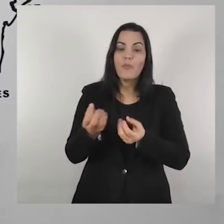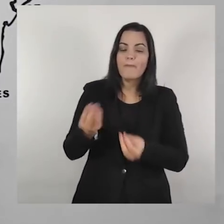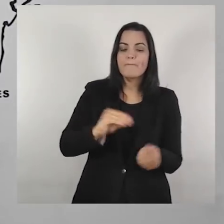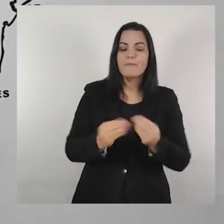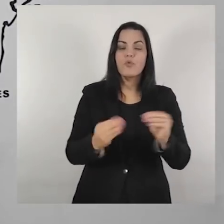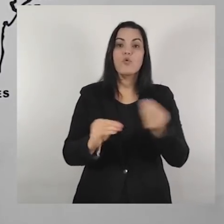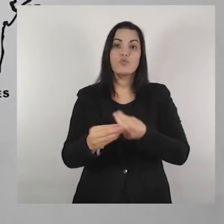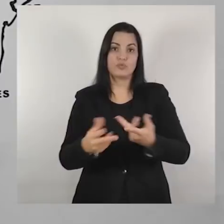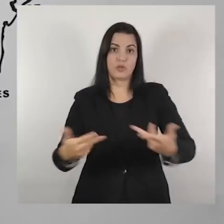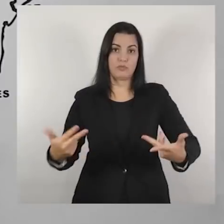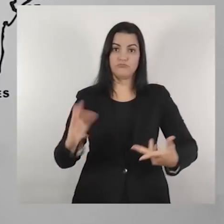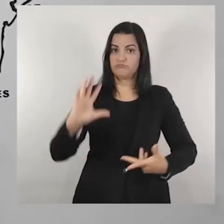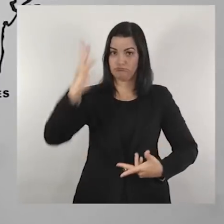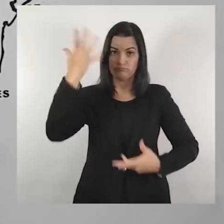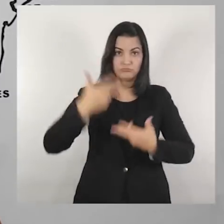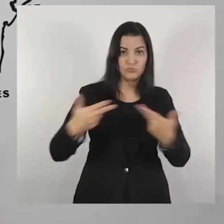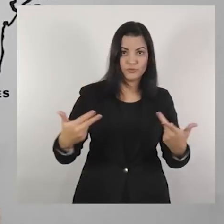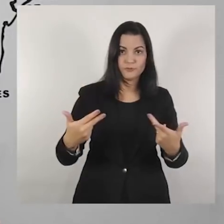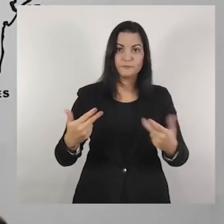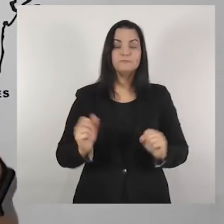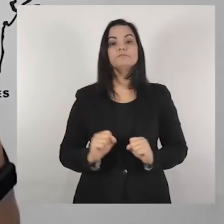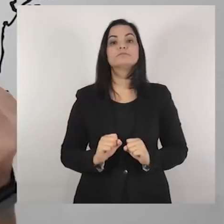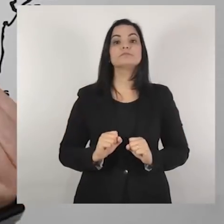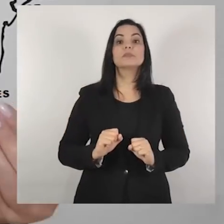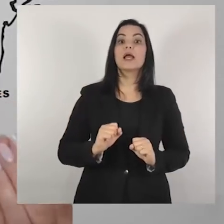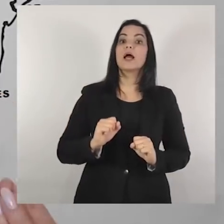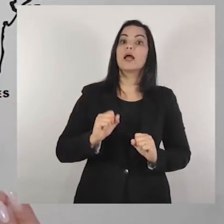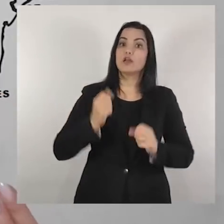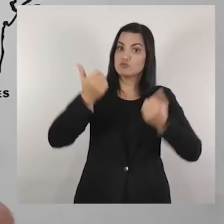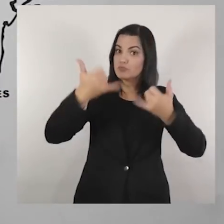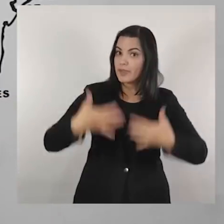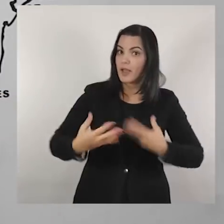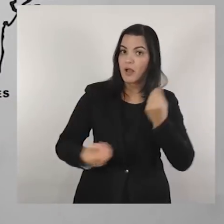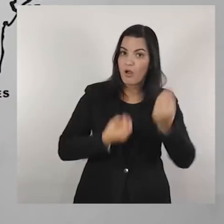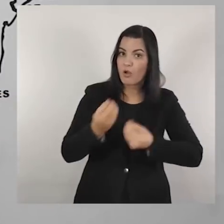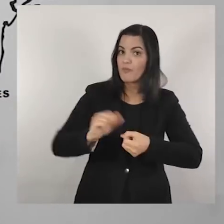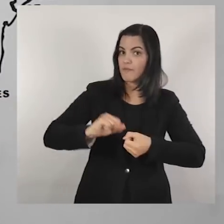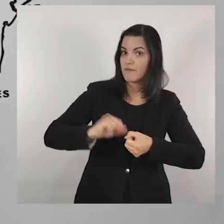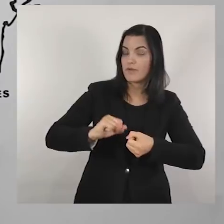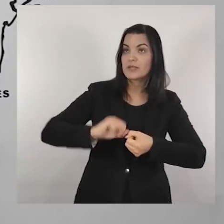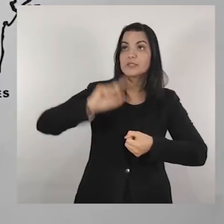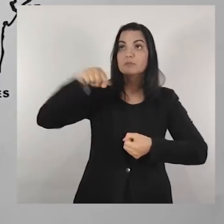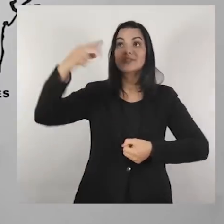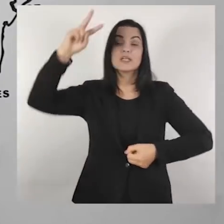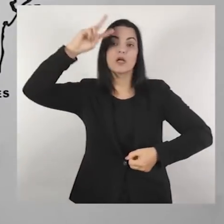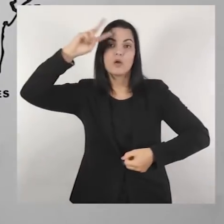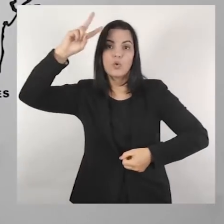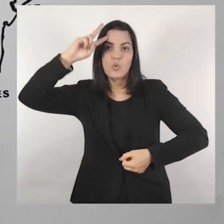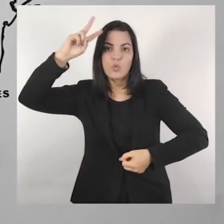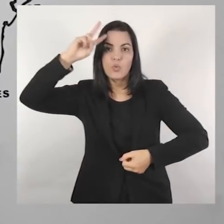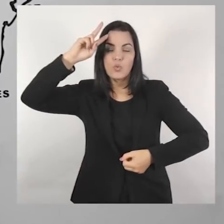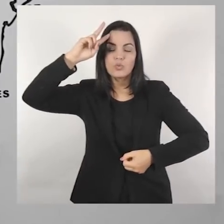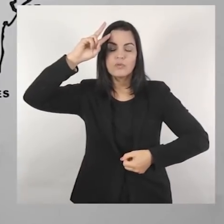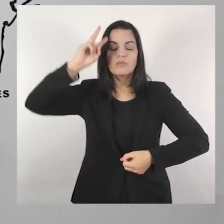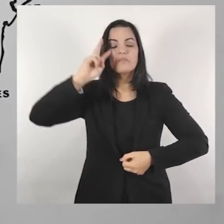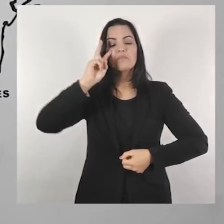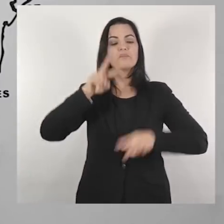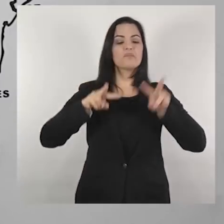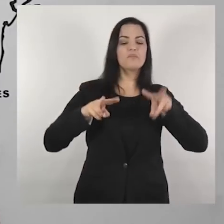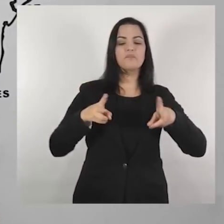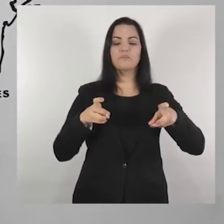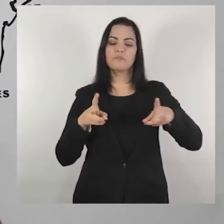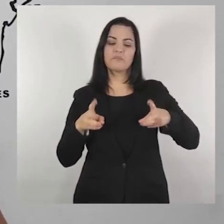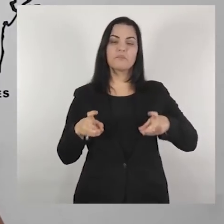vai fazer essa montagem. E aí, na segunda-feira, nós analisamos os resultados. Vamos